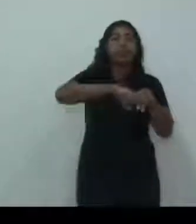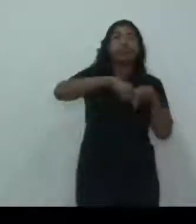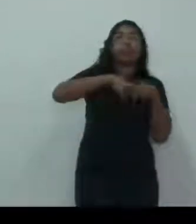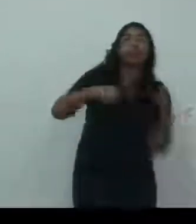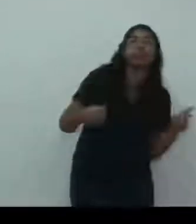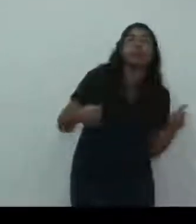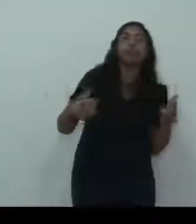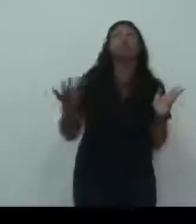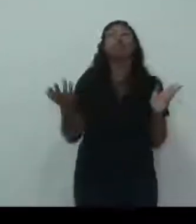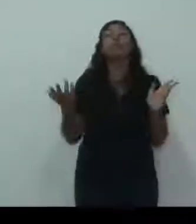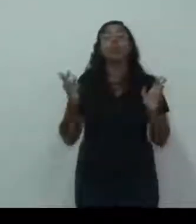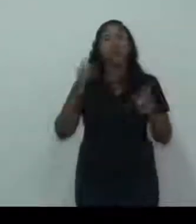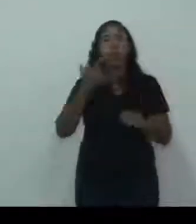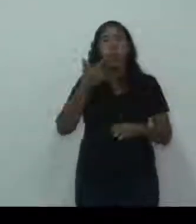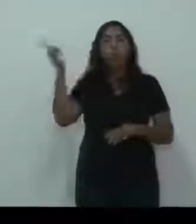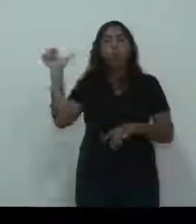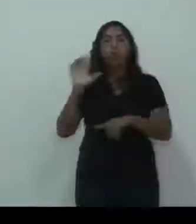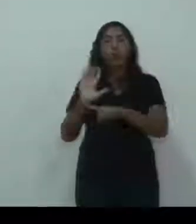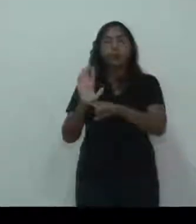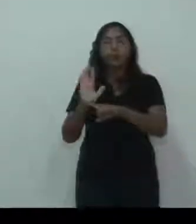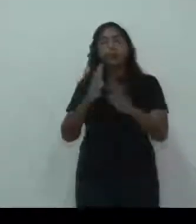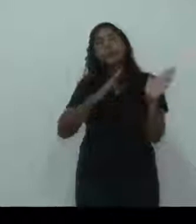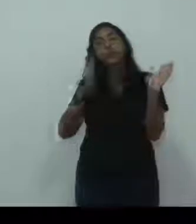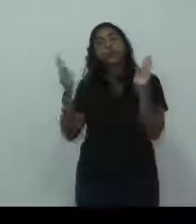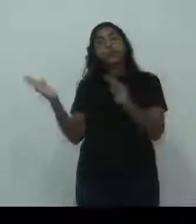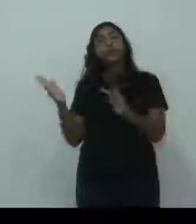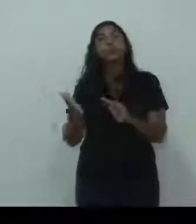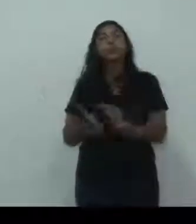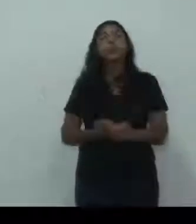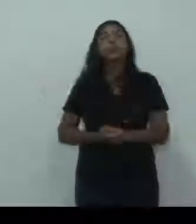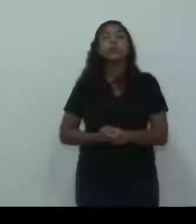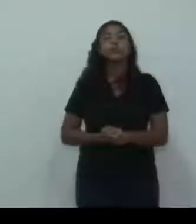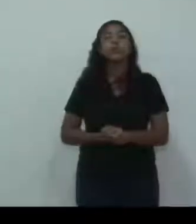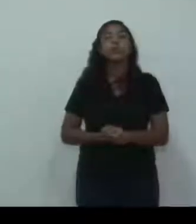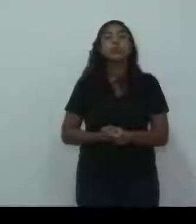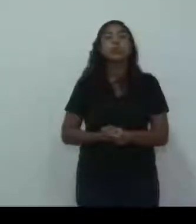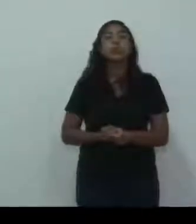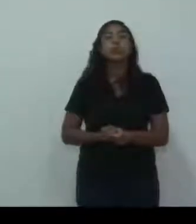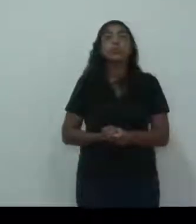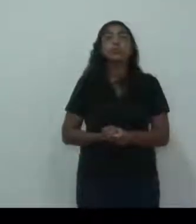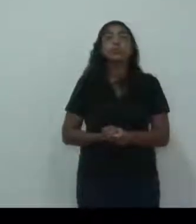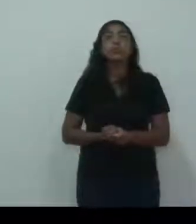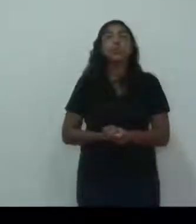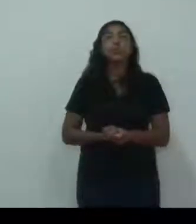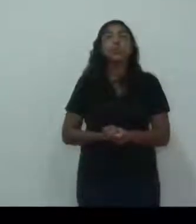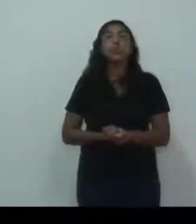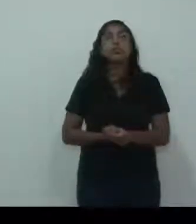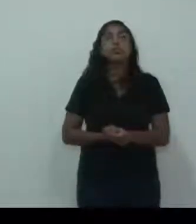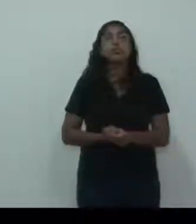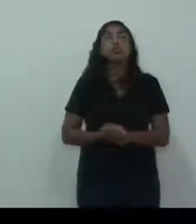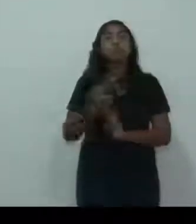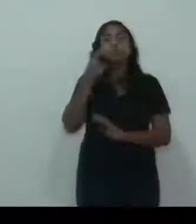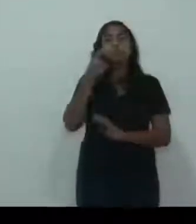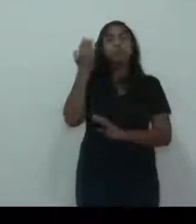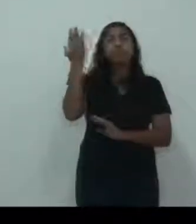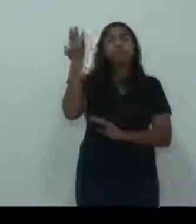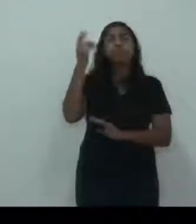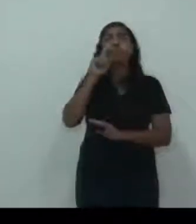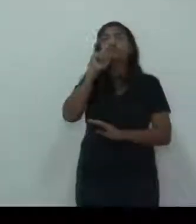No próximo vídeo, pode passar o outro também, horário de pico, fica travado ali, não tem como a pessoa passar. Olha ali o